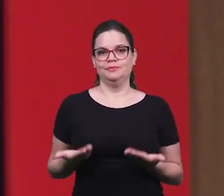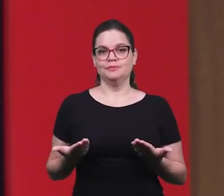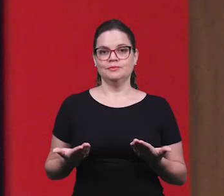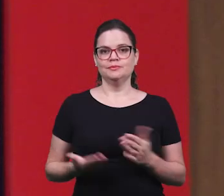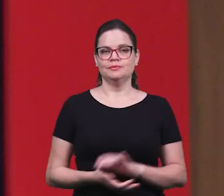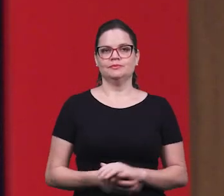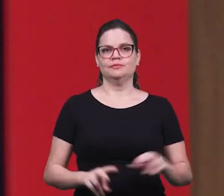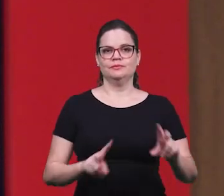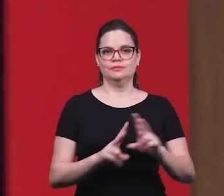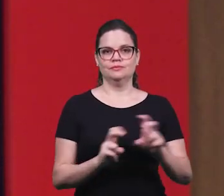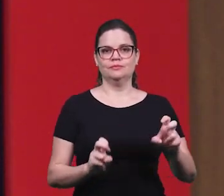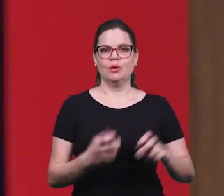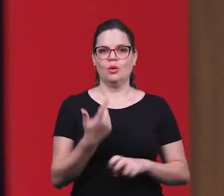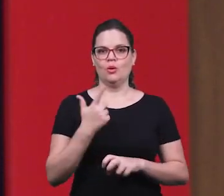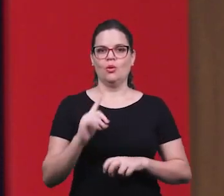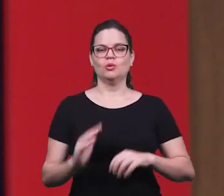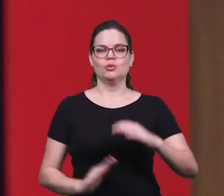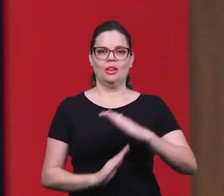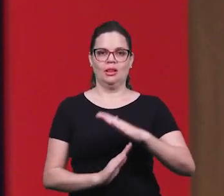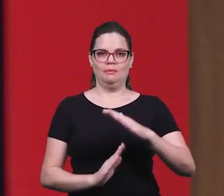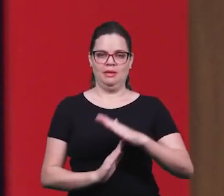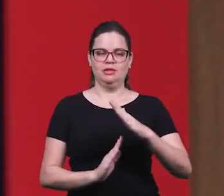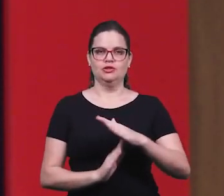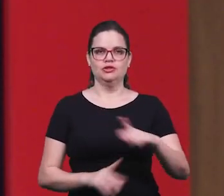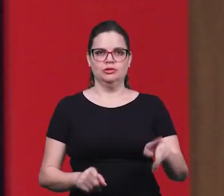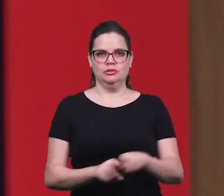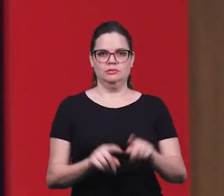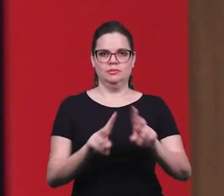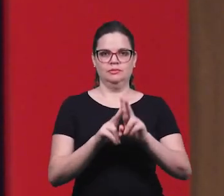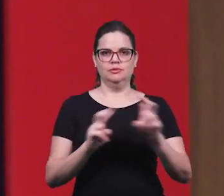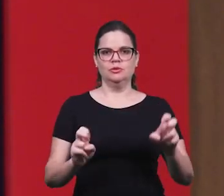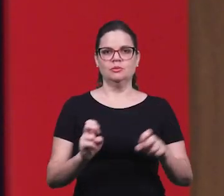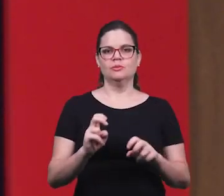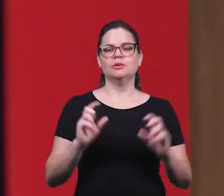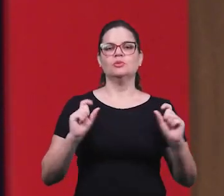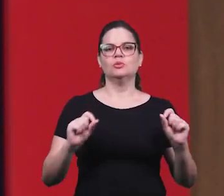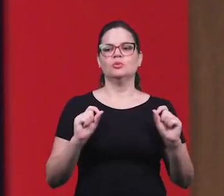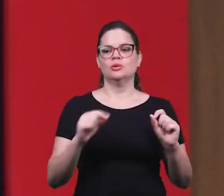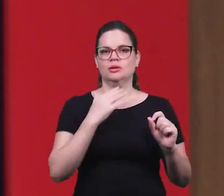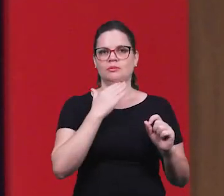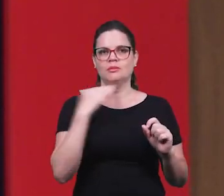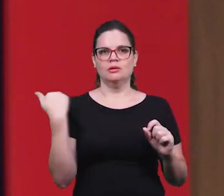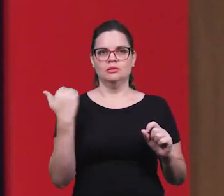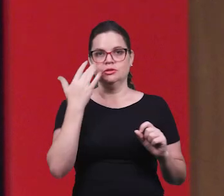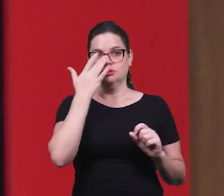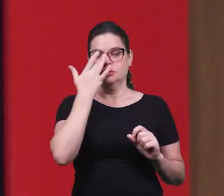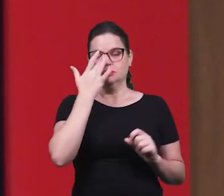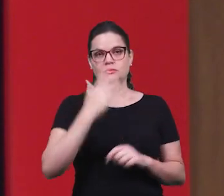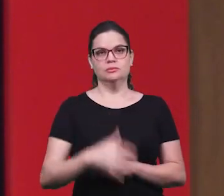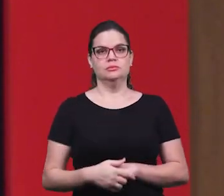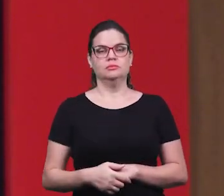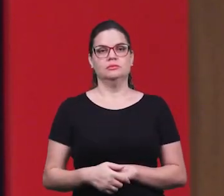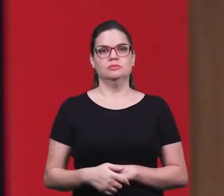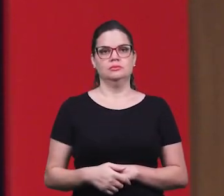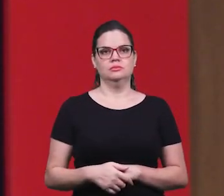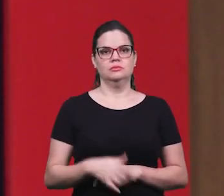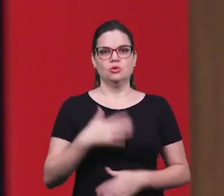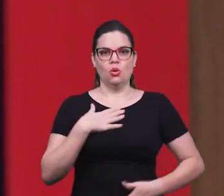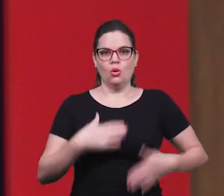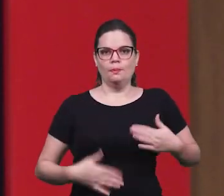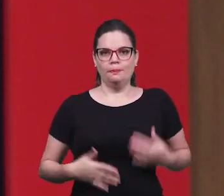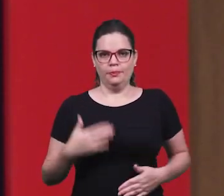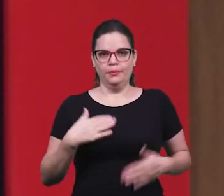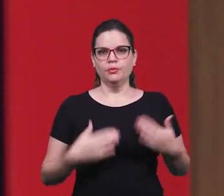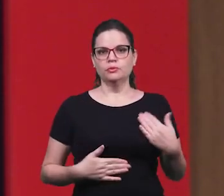o outro limite, né, que está relacionado à morte, e até mesmo a própria vida, e que são limites que